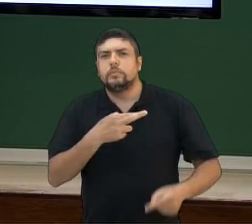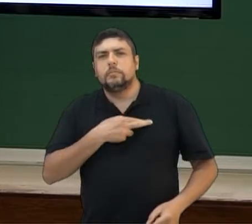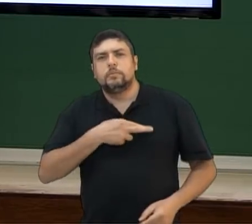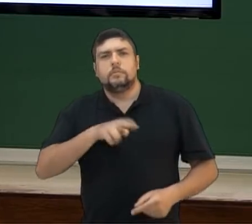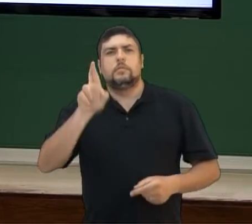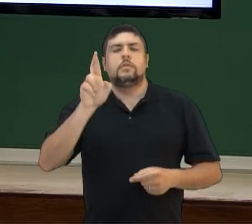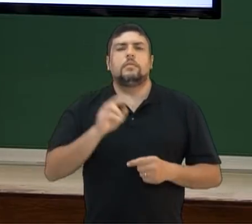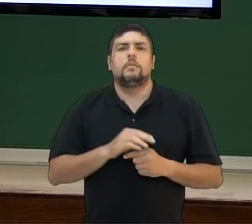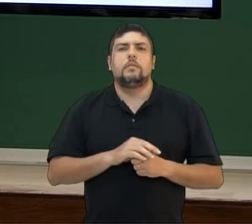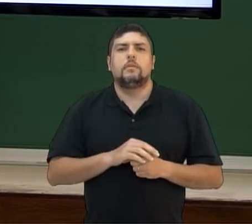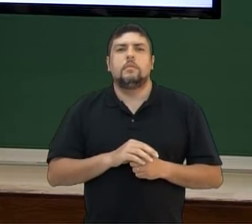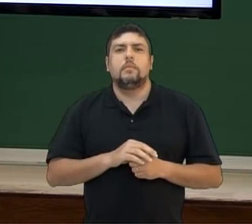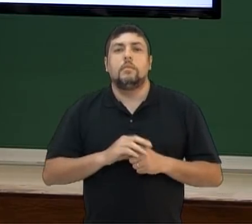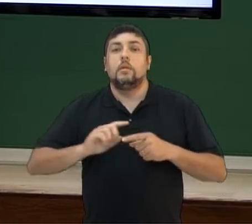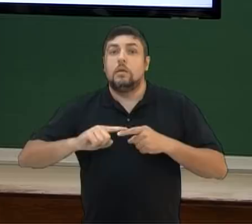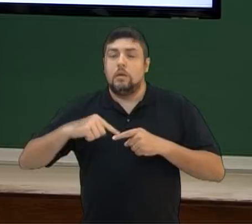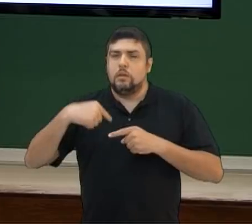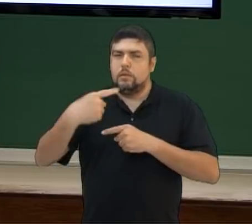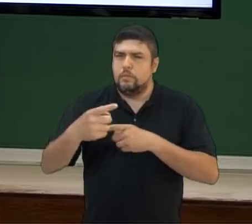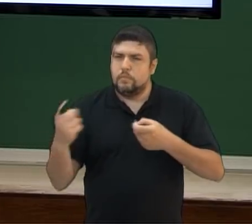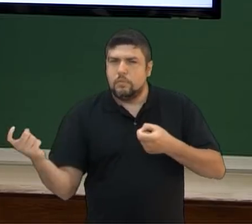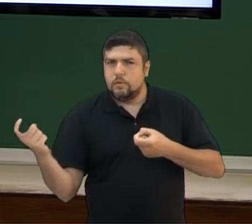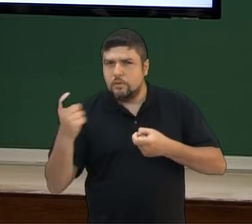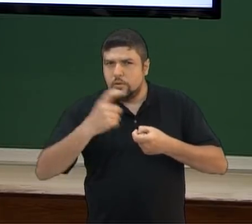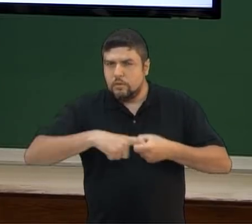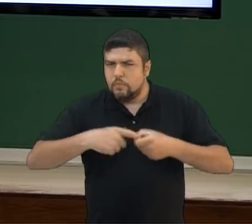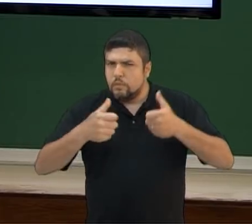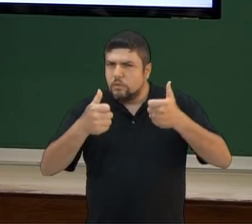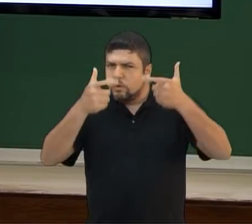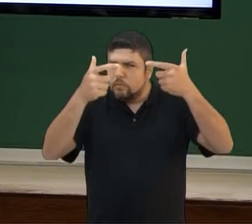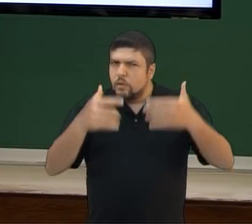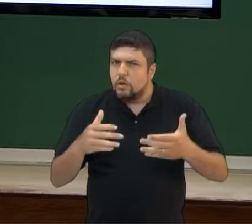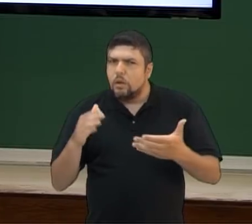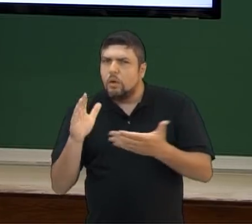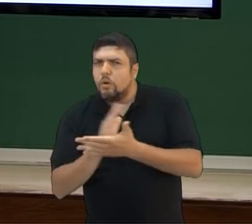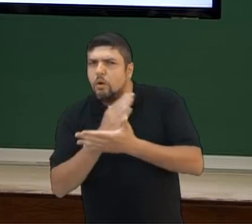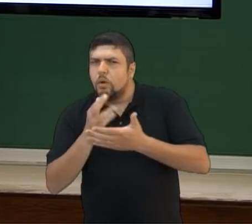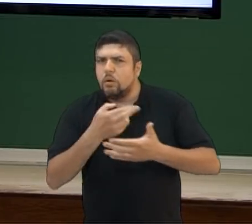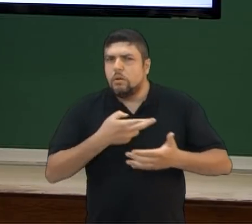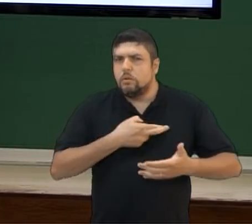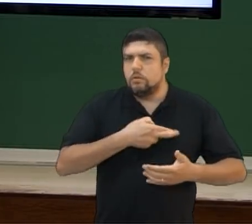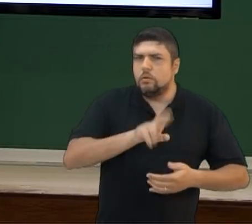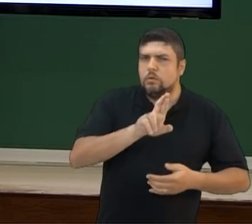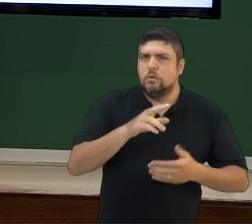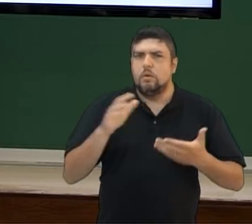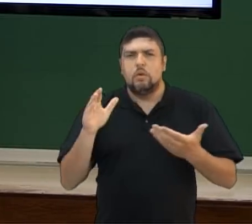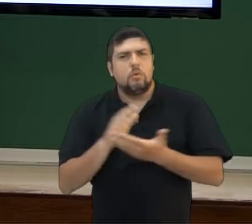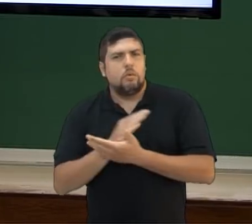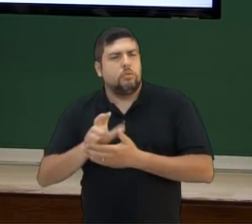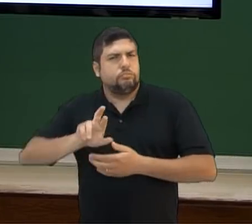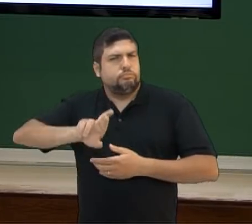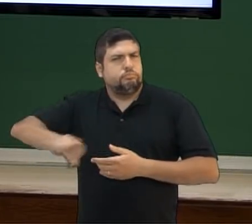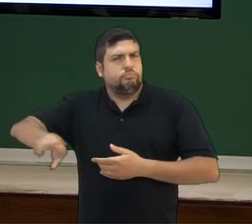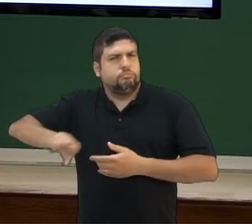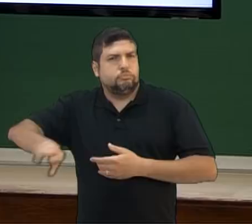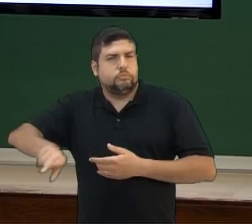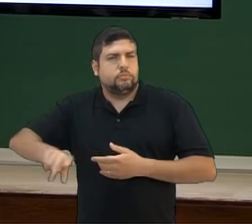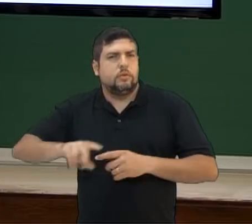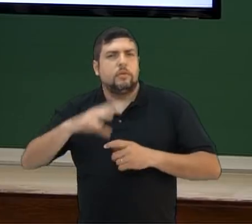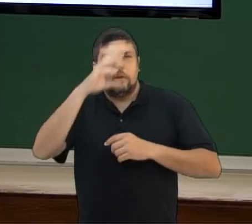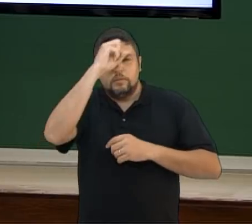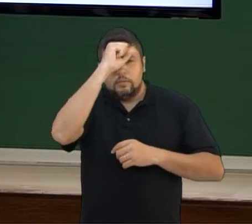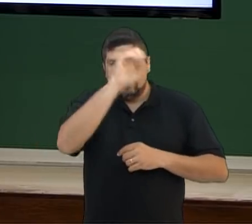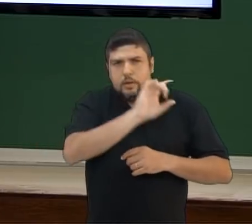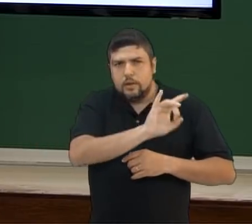religioso. E depois nós voltamos discutindo quais são religiosos, quais não são, e vamos aprender um pouquinho sobre cada